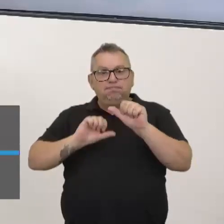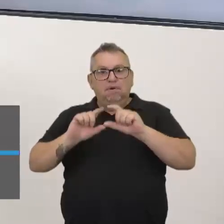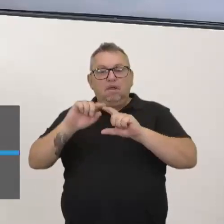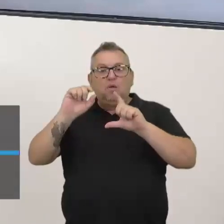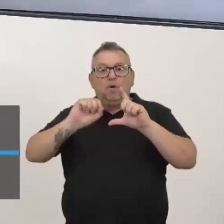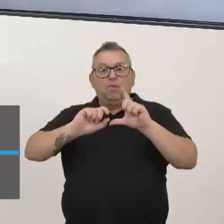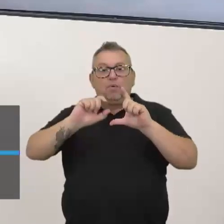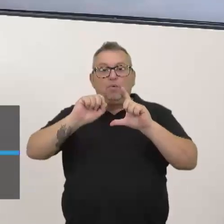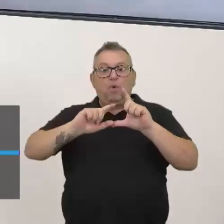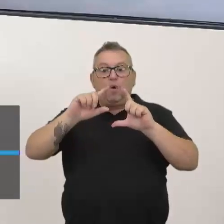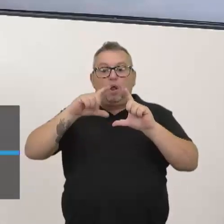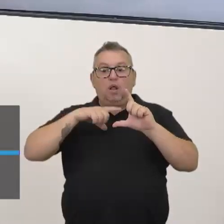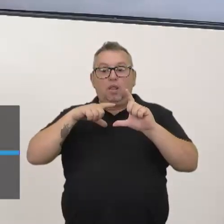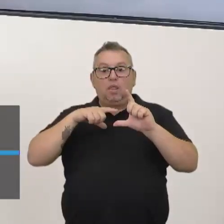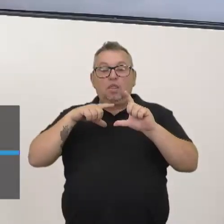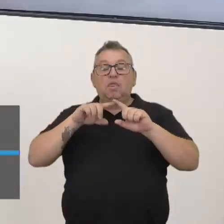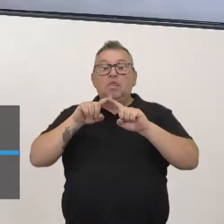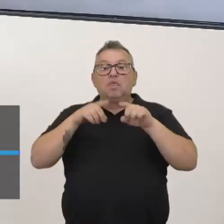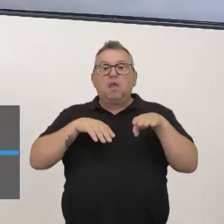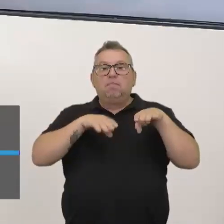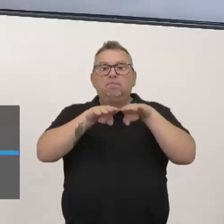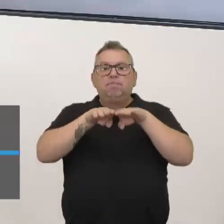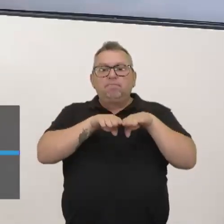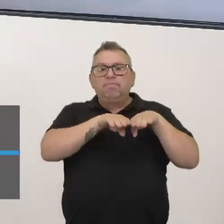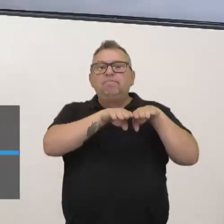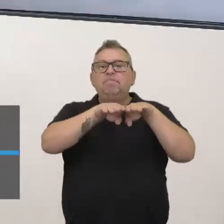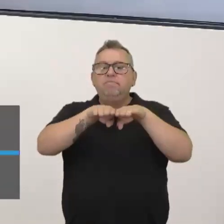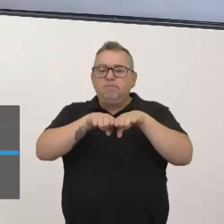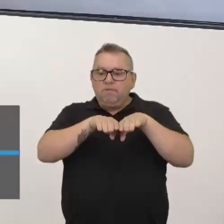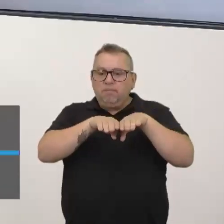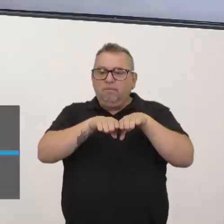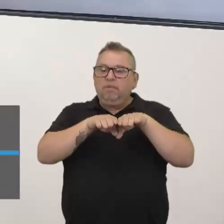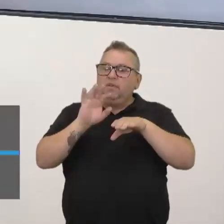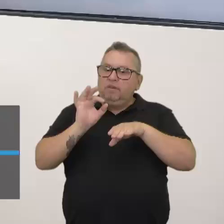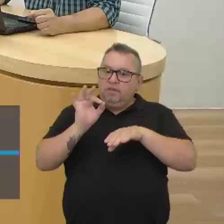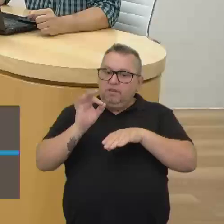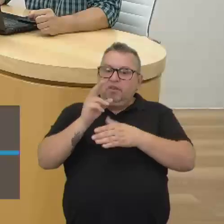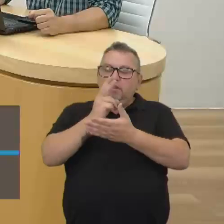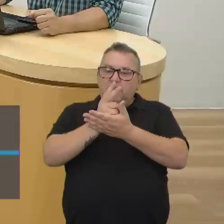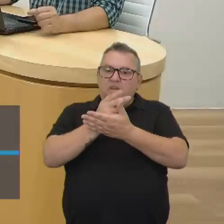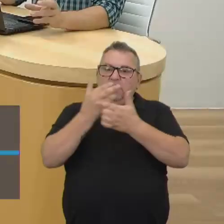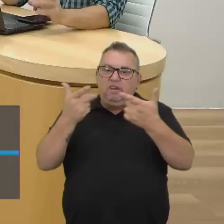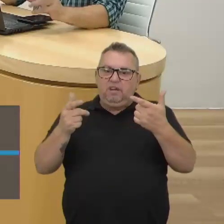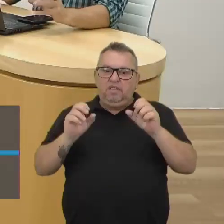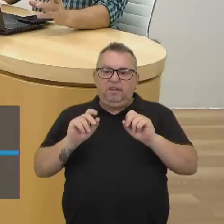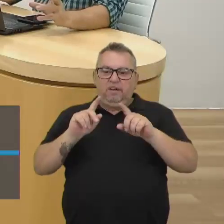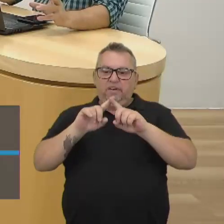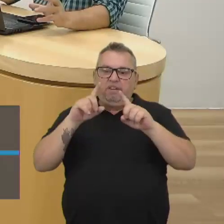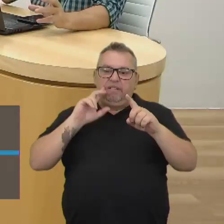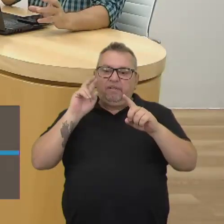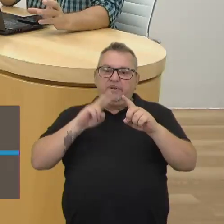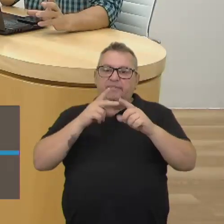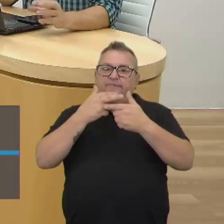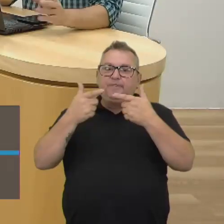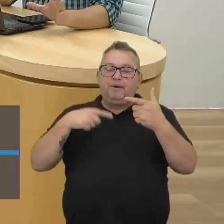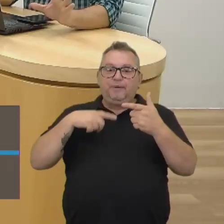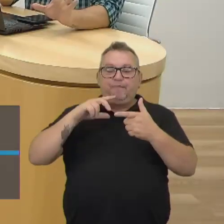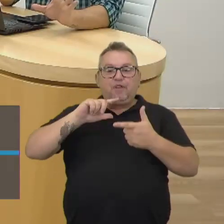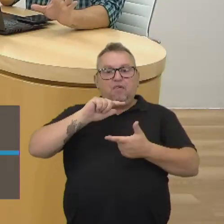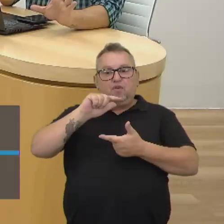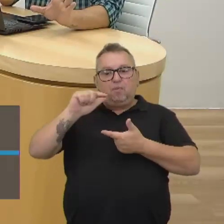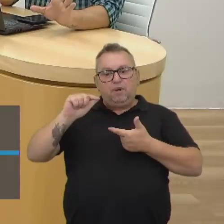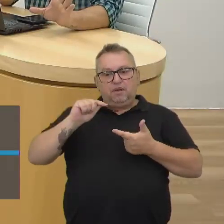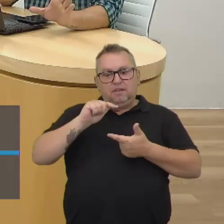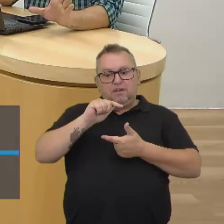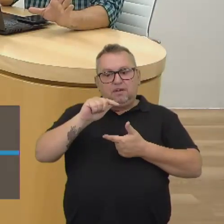tem essa ideia de equilíbrio, de igualdade, manter um padrão, servir sempre a mesma coisa. Show. Tá? Eu tô guardando aí uma coisinha aí da geometria, eu não sei se eu